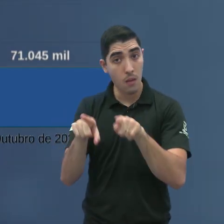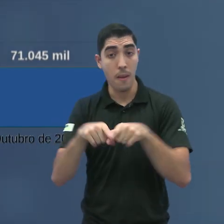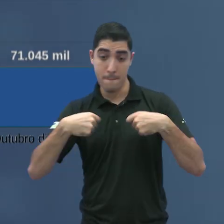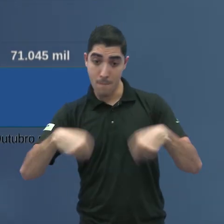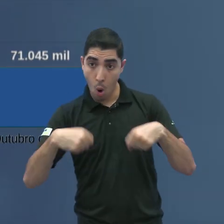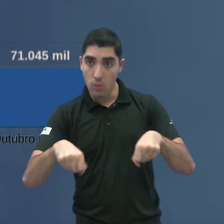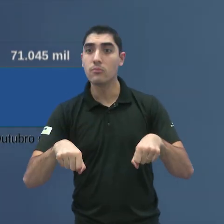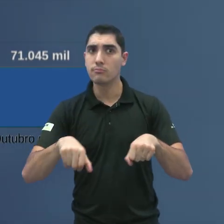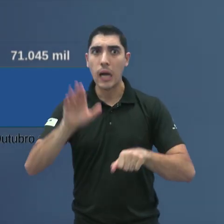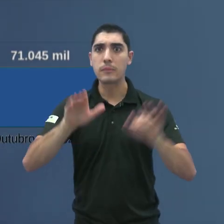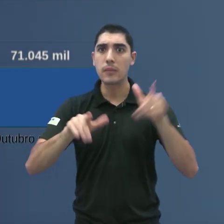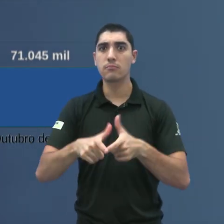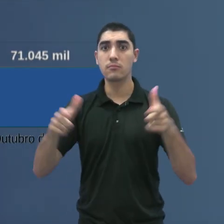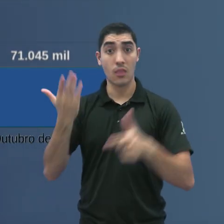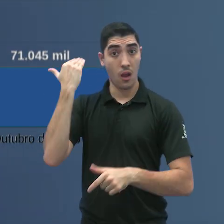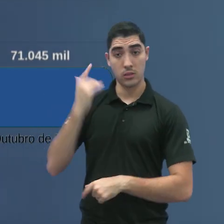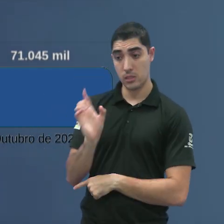também cresceu. Foi de